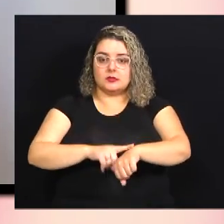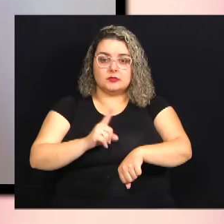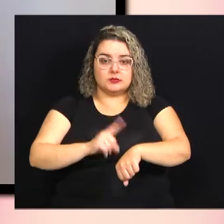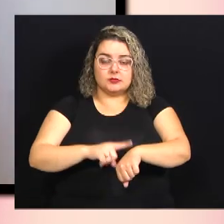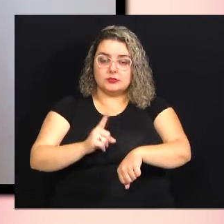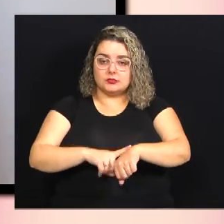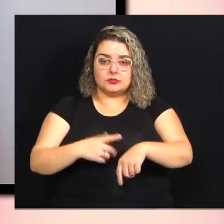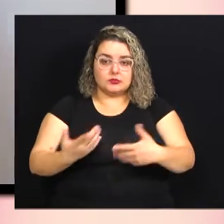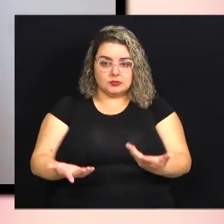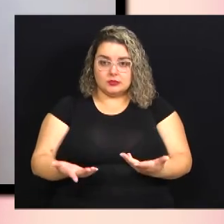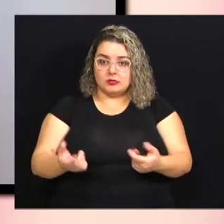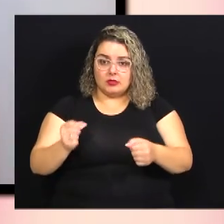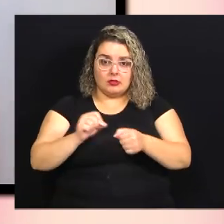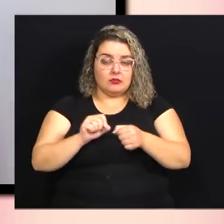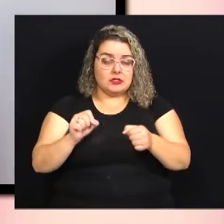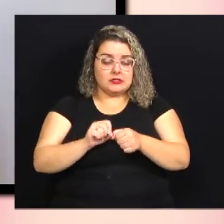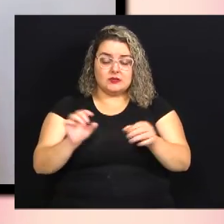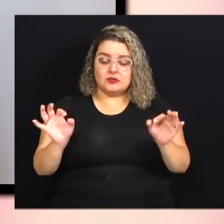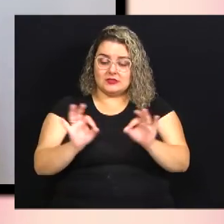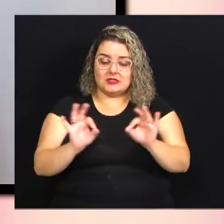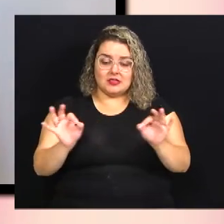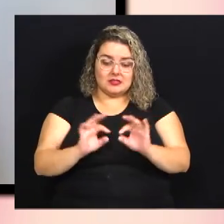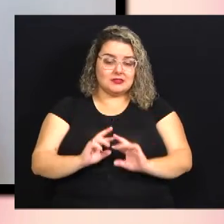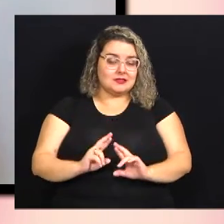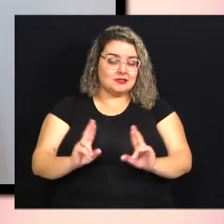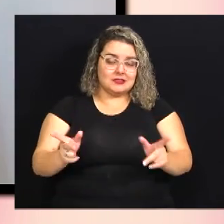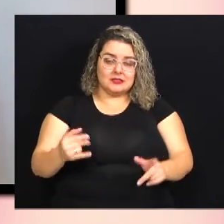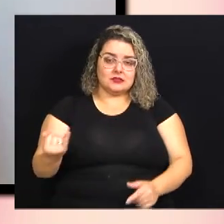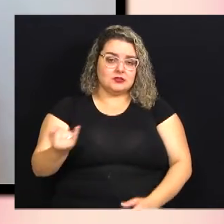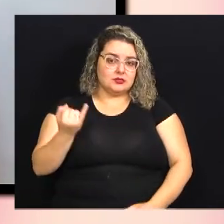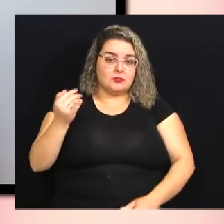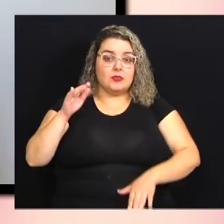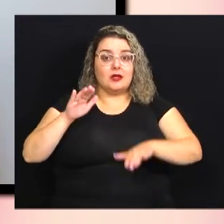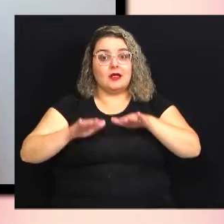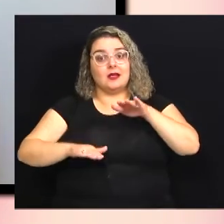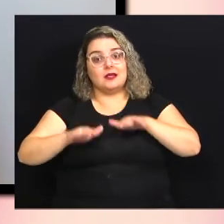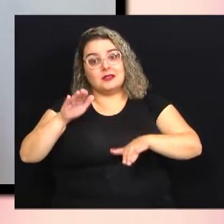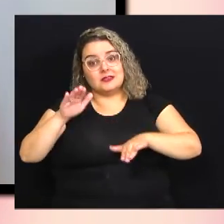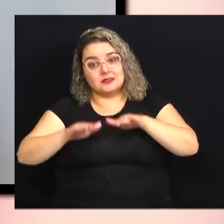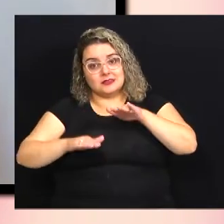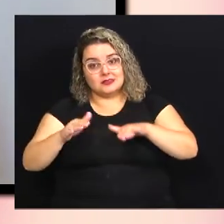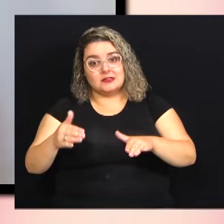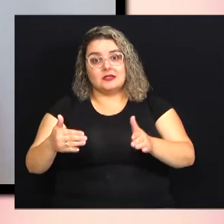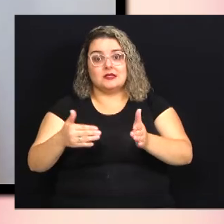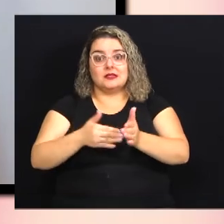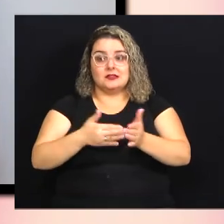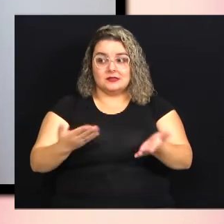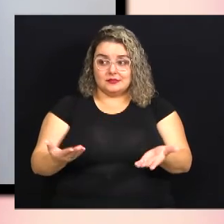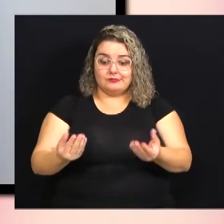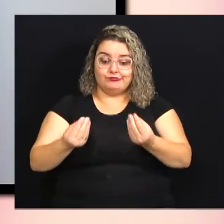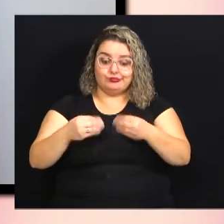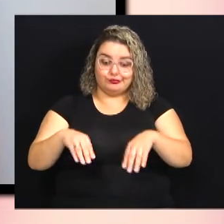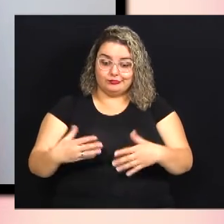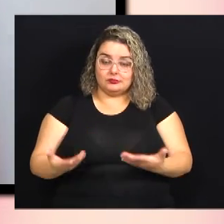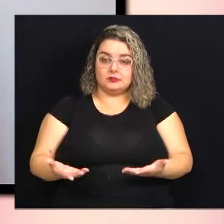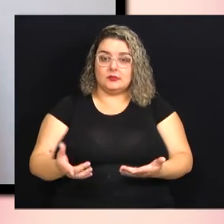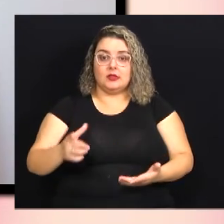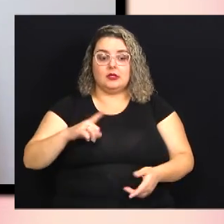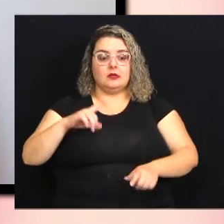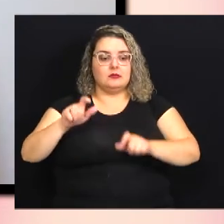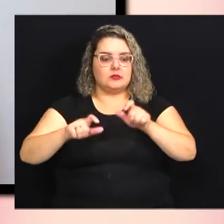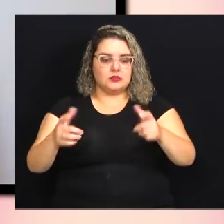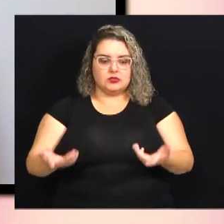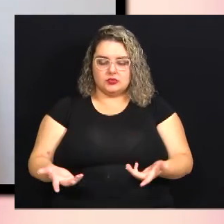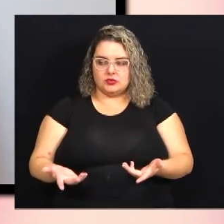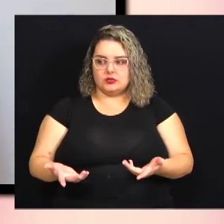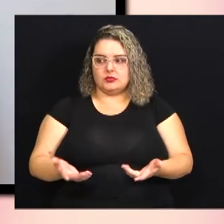seu tempo e não fazendo nada de interessante. Às vezes, até deletério, né? Porque tem gente